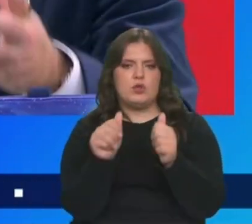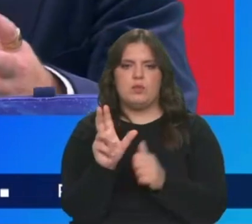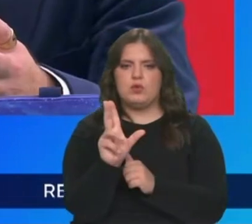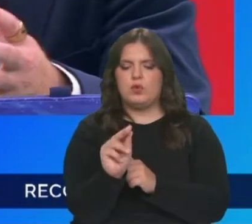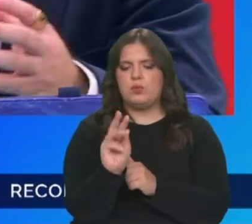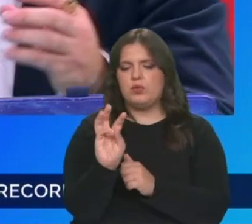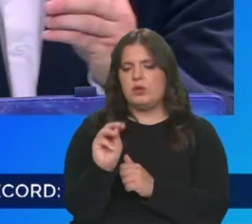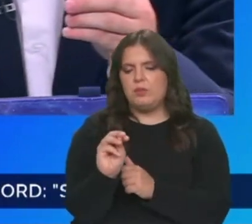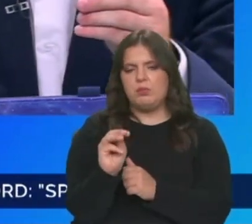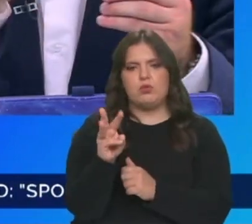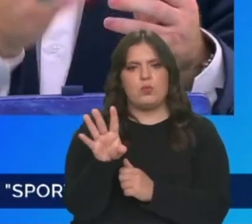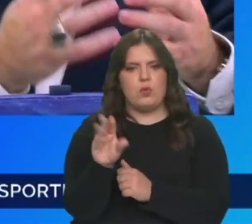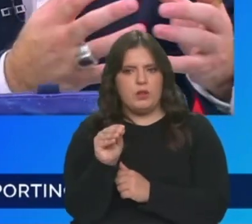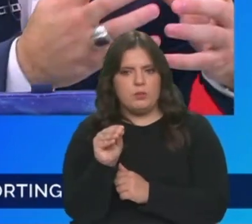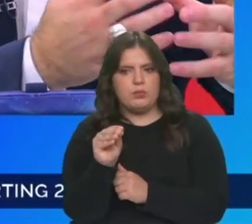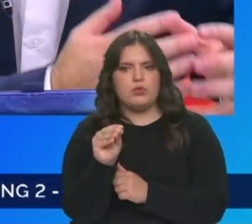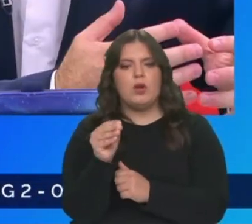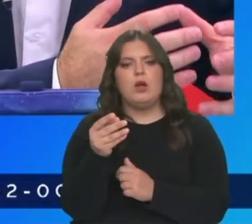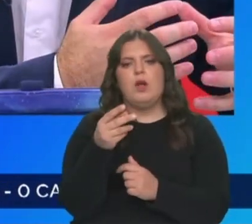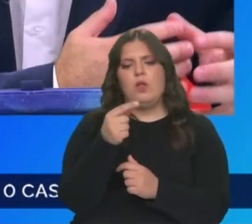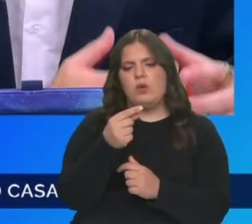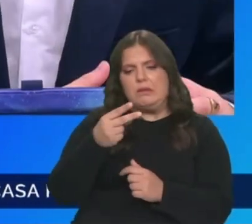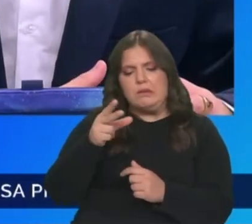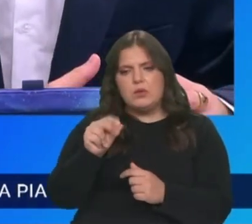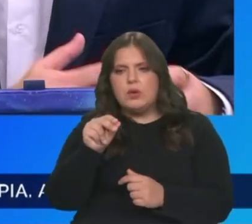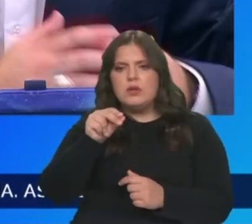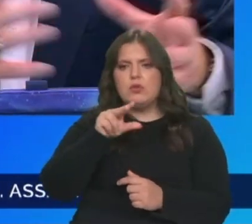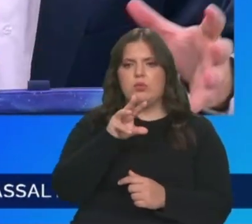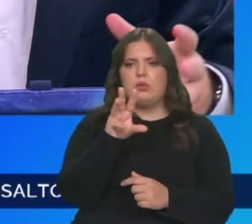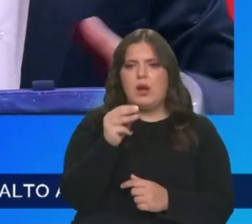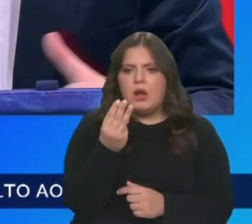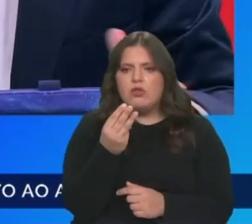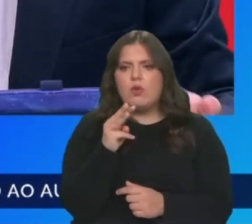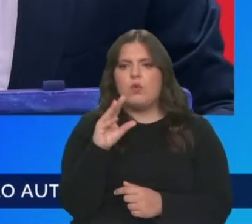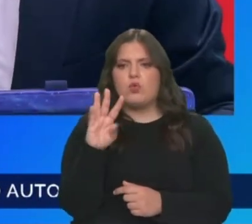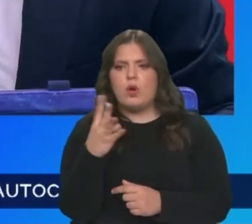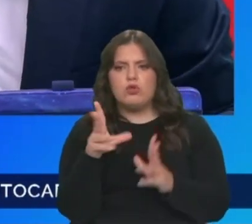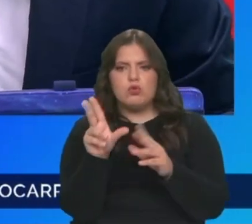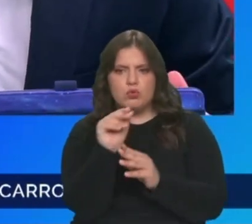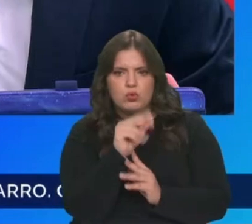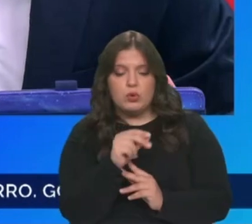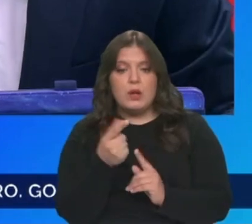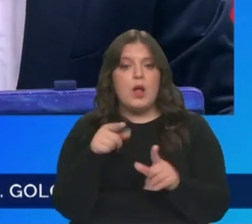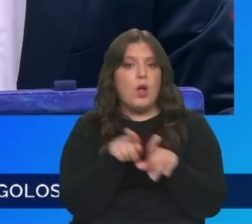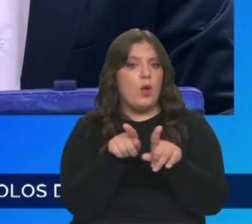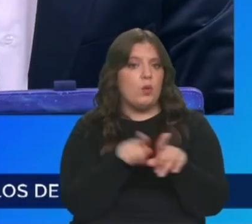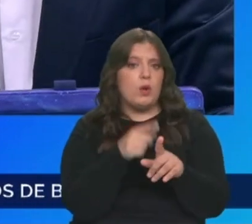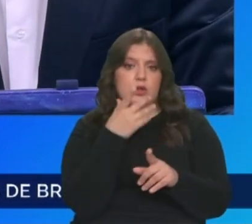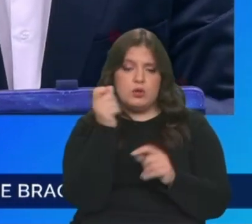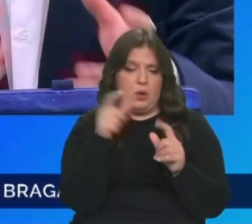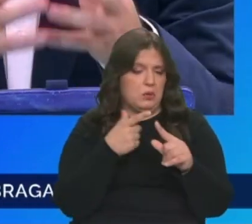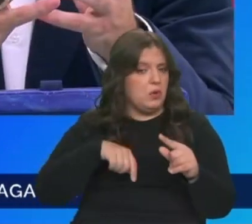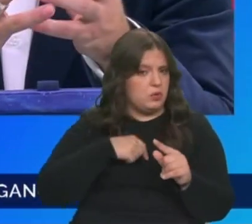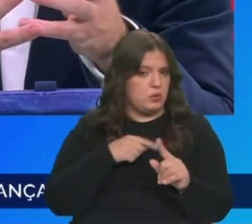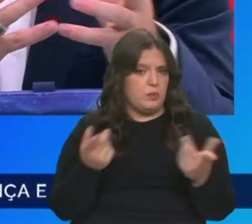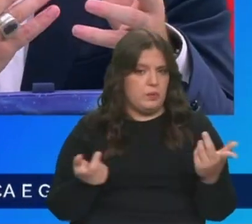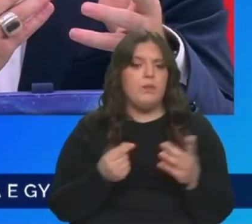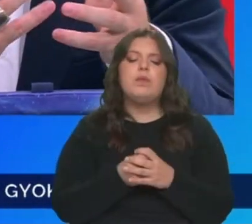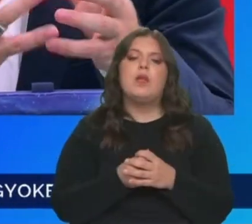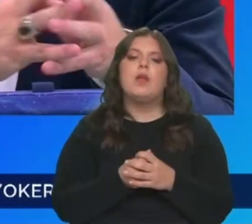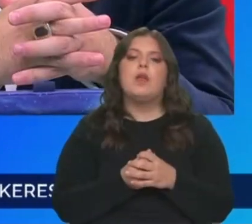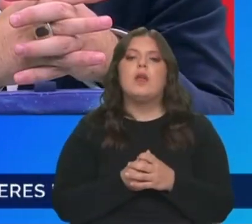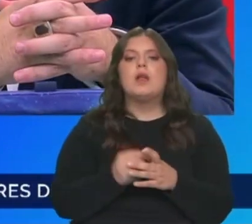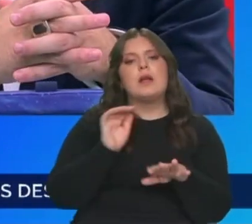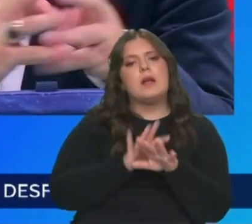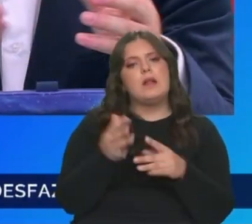triplos, quádruplos. A Barnard é mais próxima de nós, sozinha, tal como o nosso Sol. E, portanto, tem esse carinho também um bocado